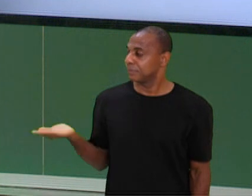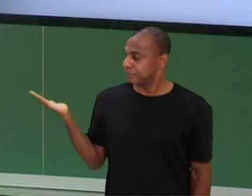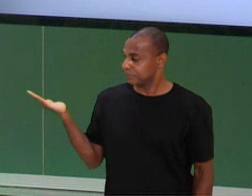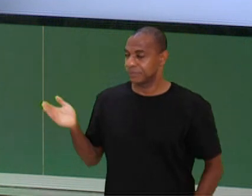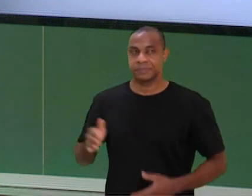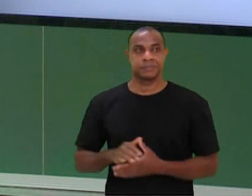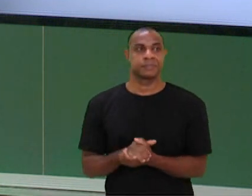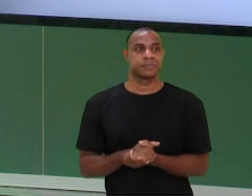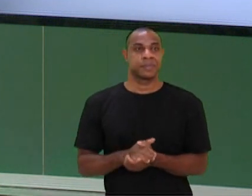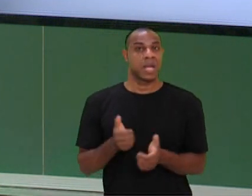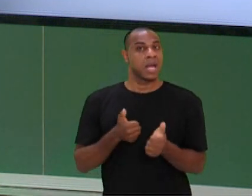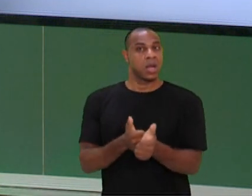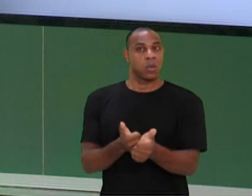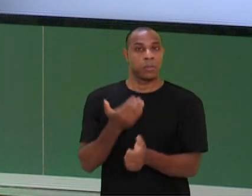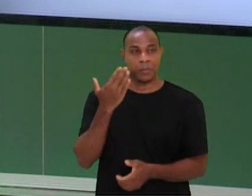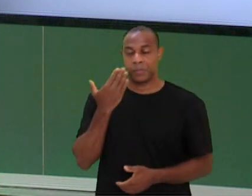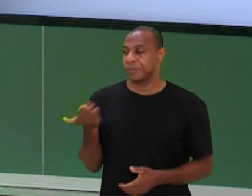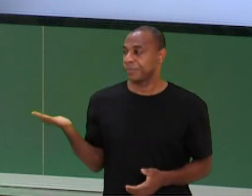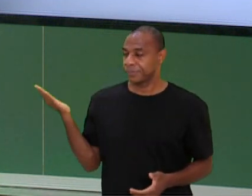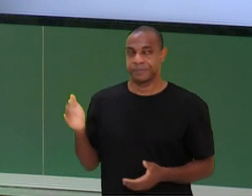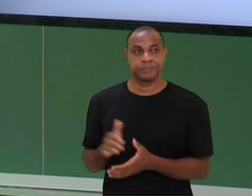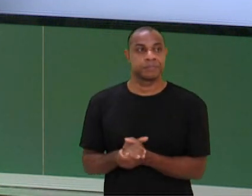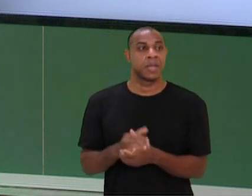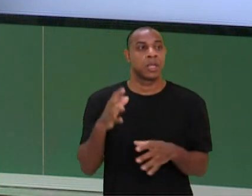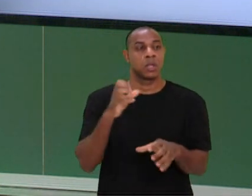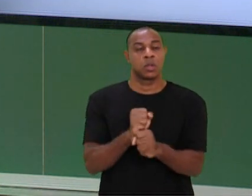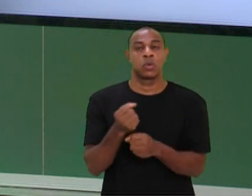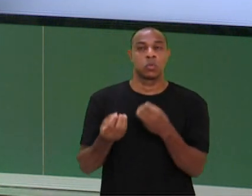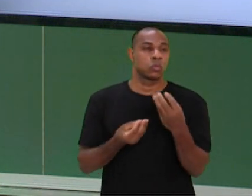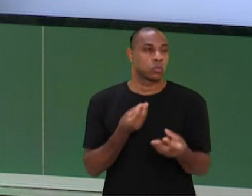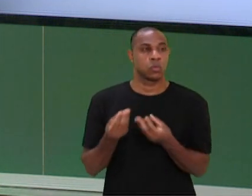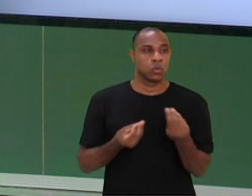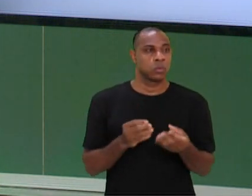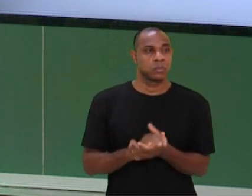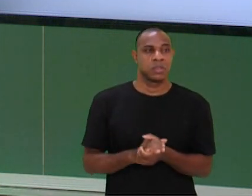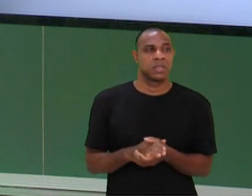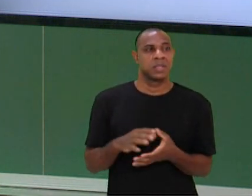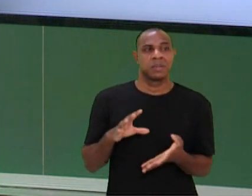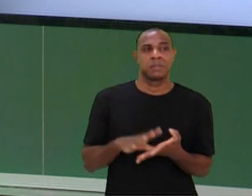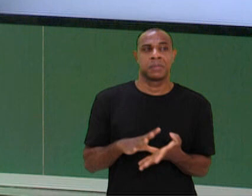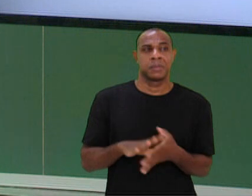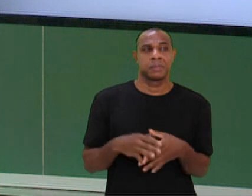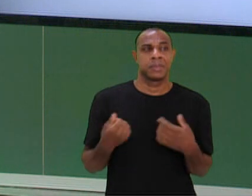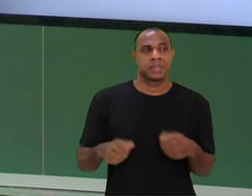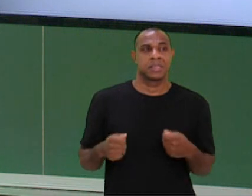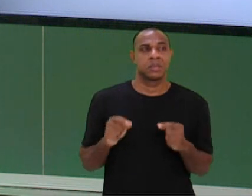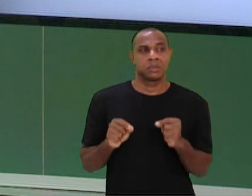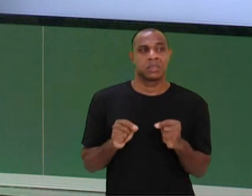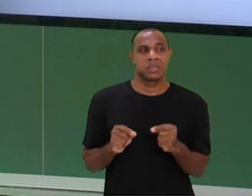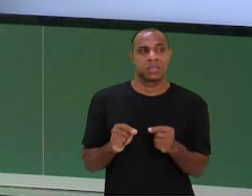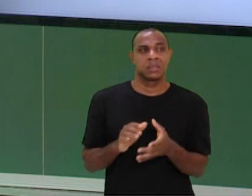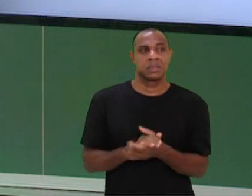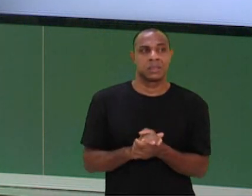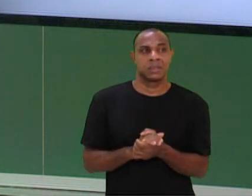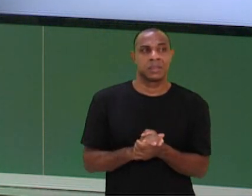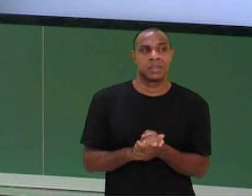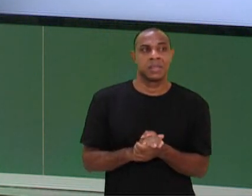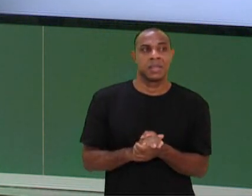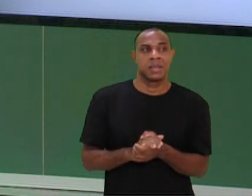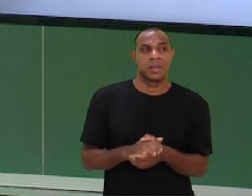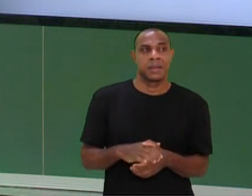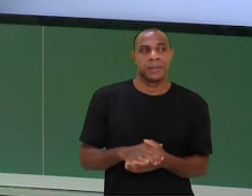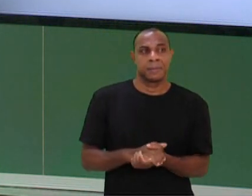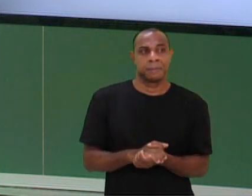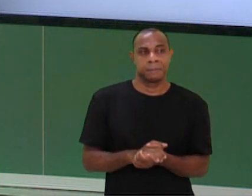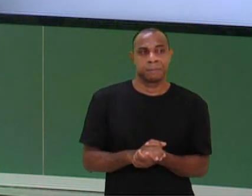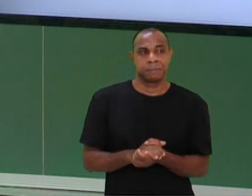à terceira. Para a gente poder somar isso, meus queridos, essa é coisa lá da matemática, você precisa deixar com a mesma base e também o mesmo